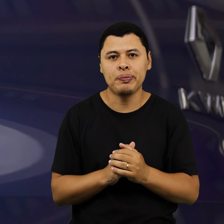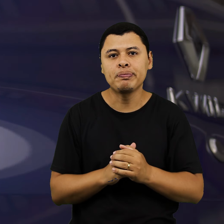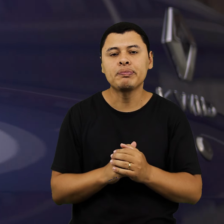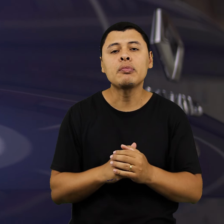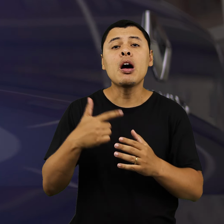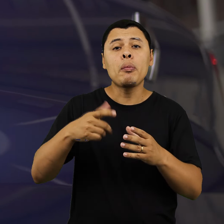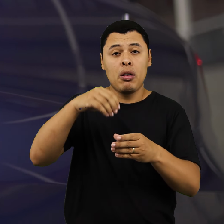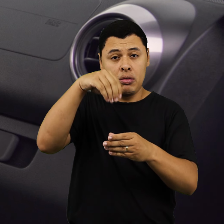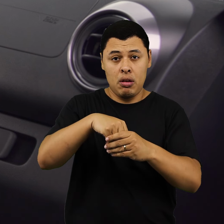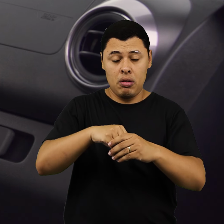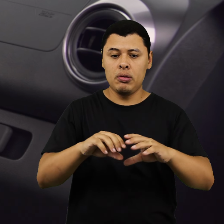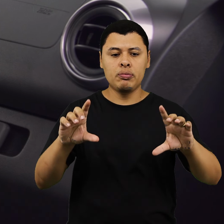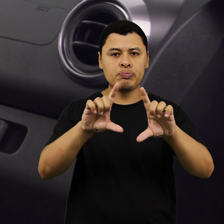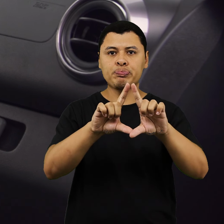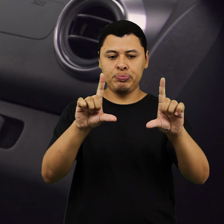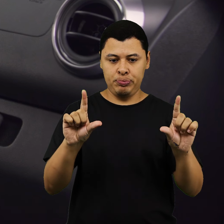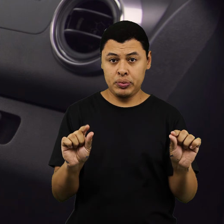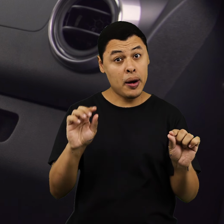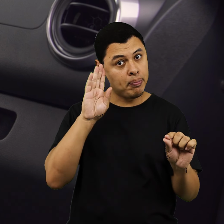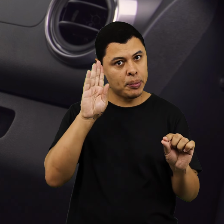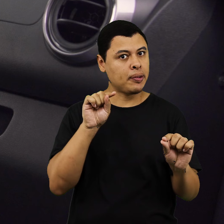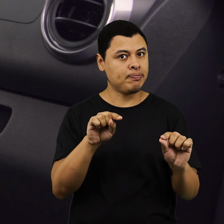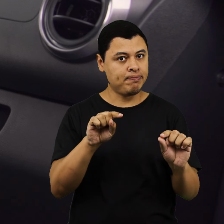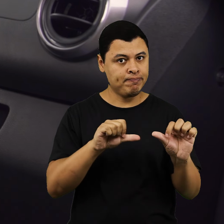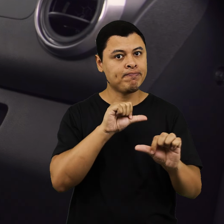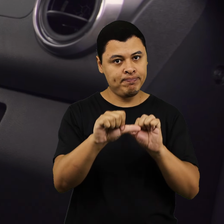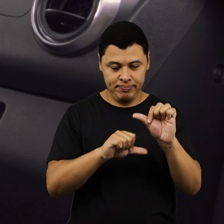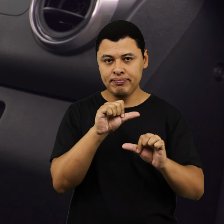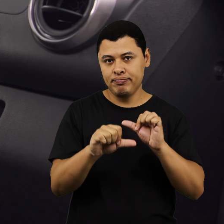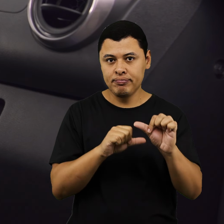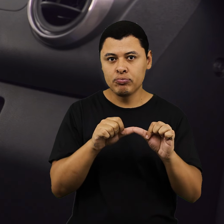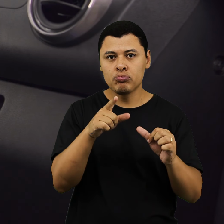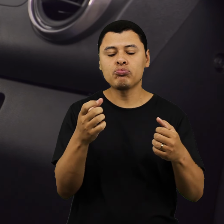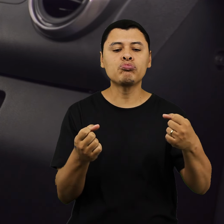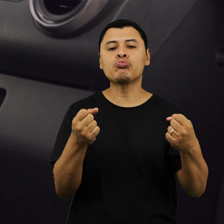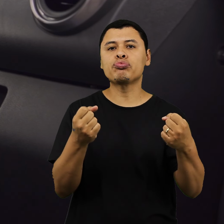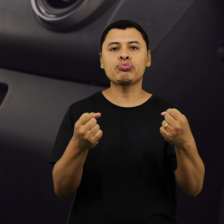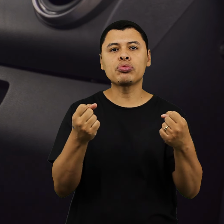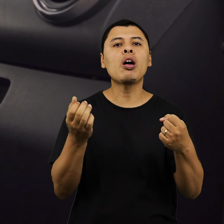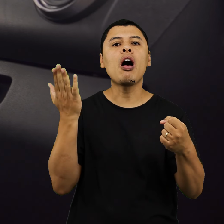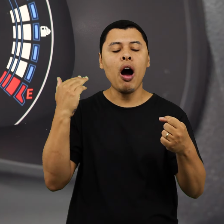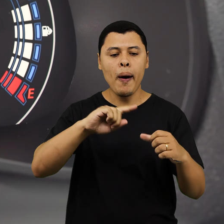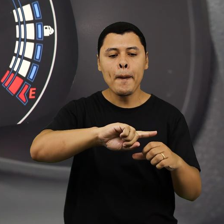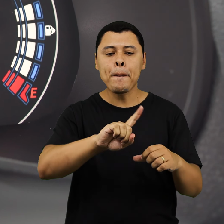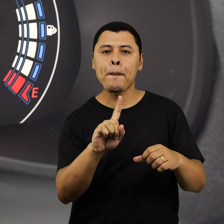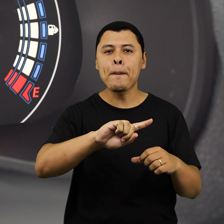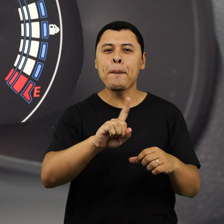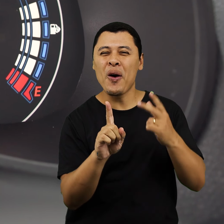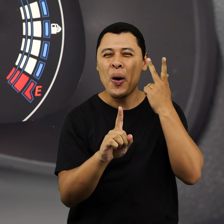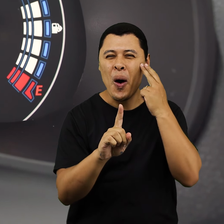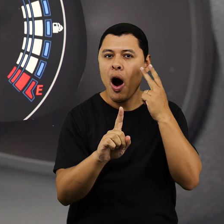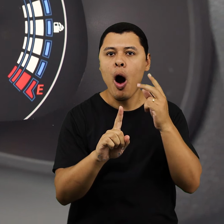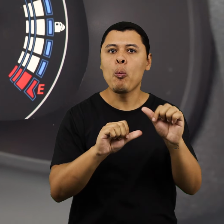tem algumas novidades. A principal para quem está dirigindo é a mudança do cluster, do painel de instrumentos, que agora não tem mais ponteiros, mas também